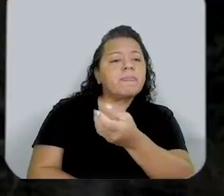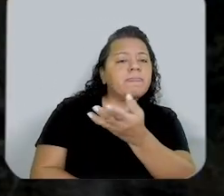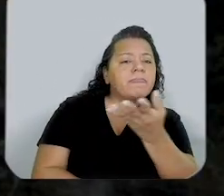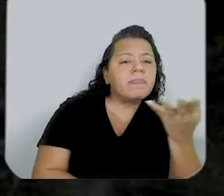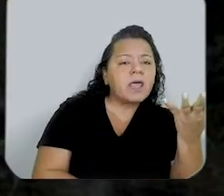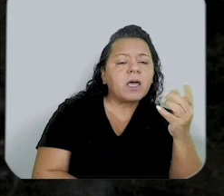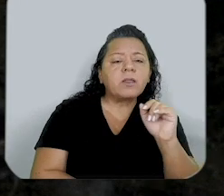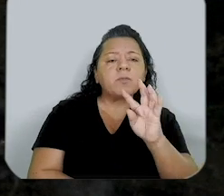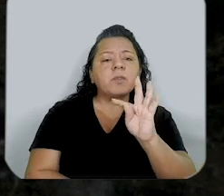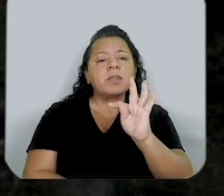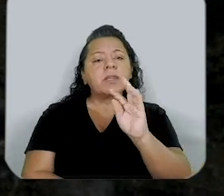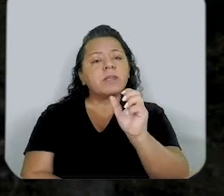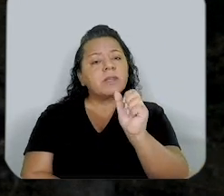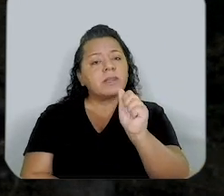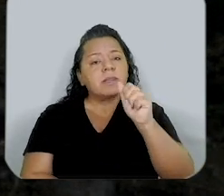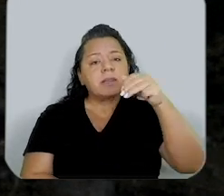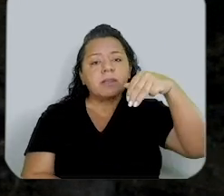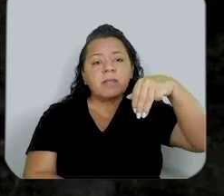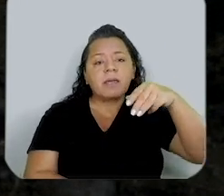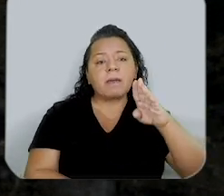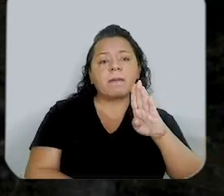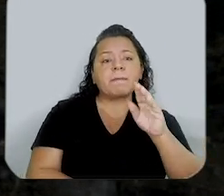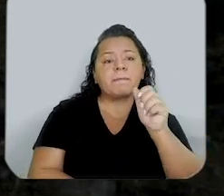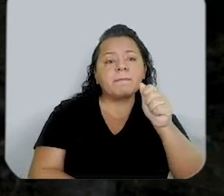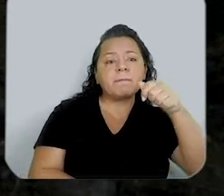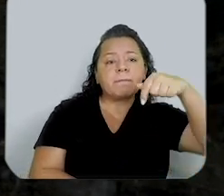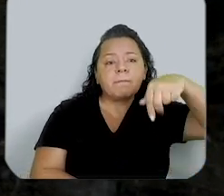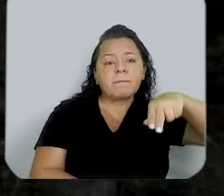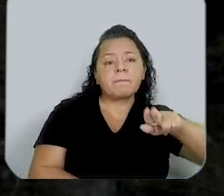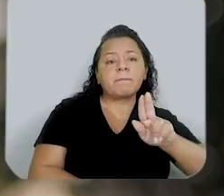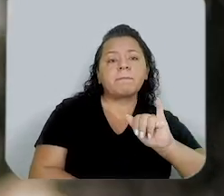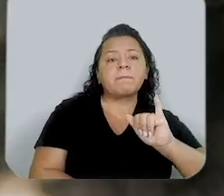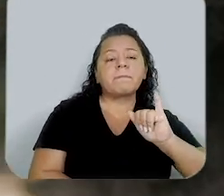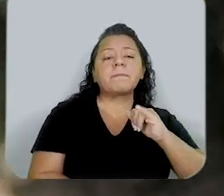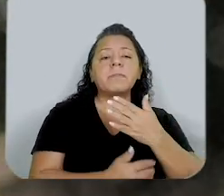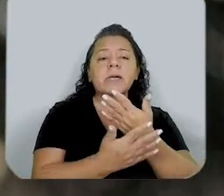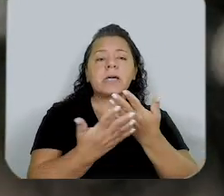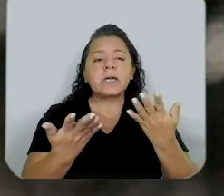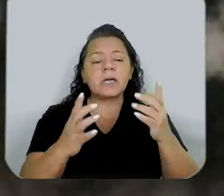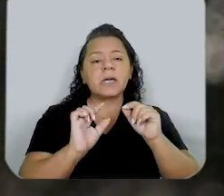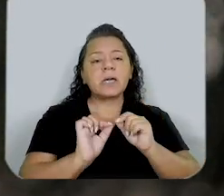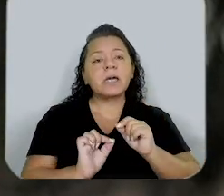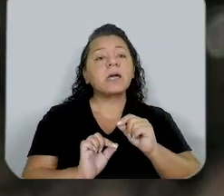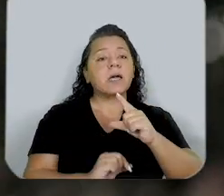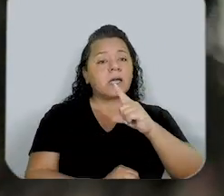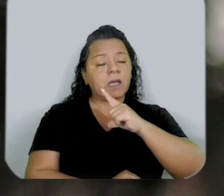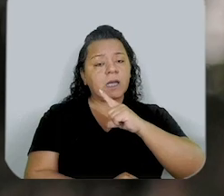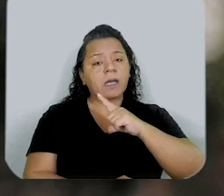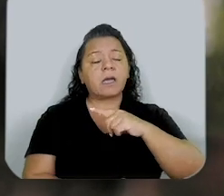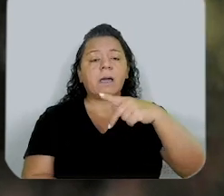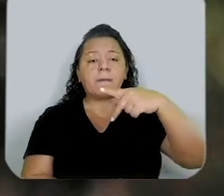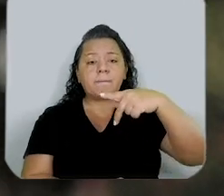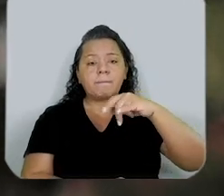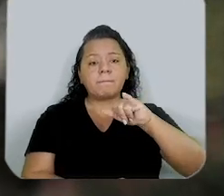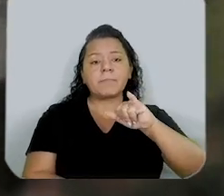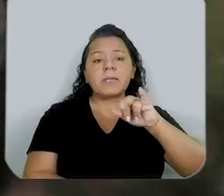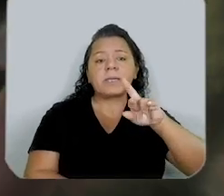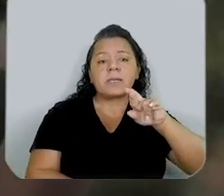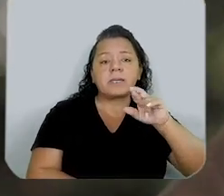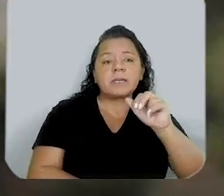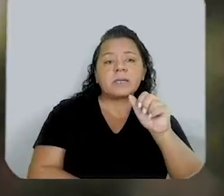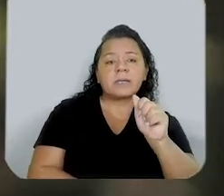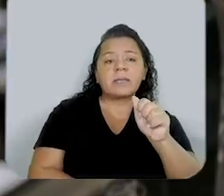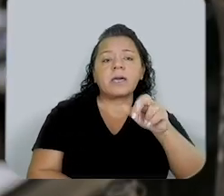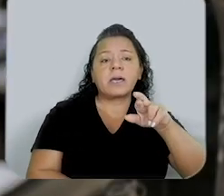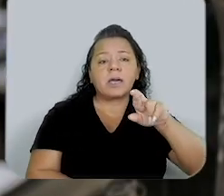Tinha tantos pirarucu que dava 80, 90 quilos, mas hoje eu não estou vendo, só estou vendo de 4,